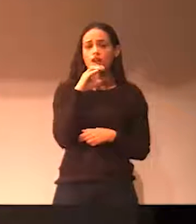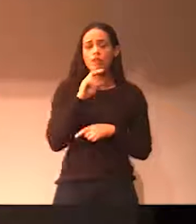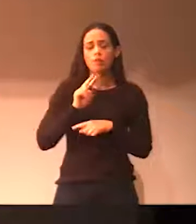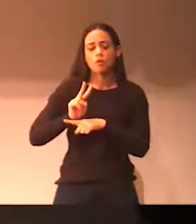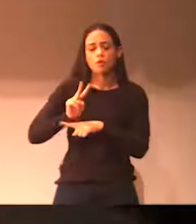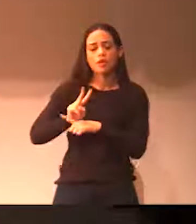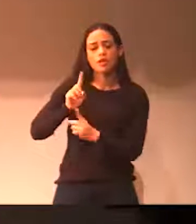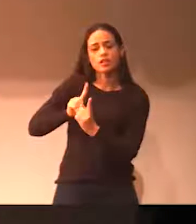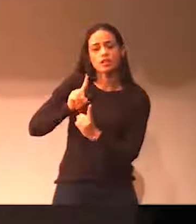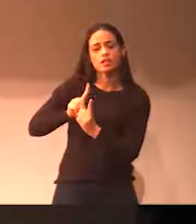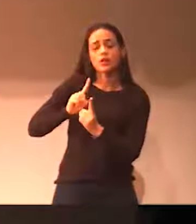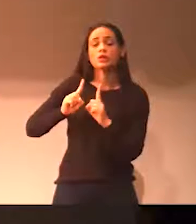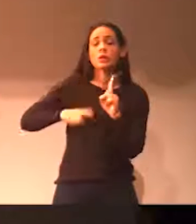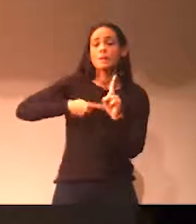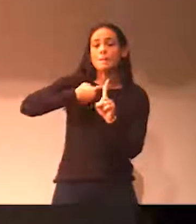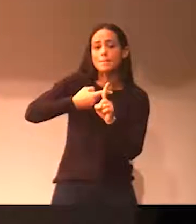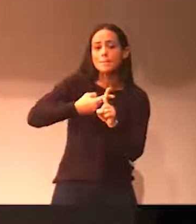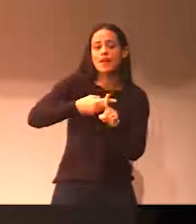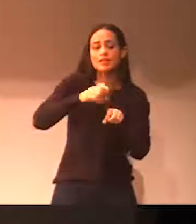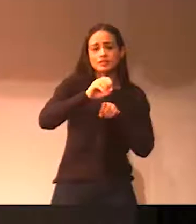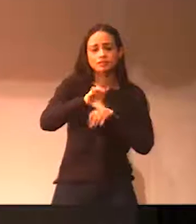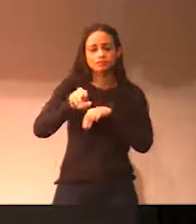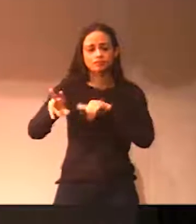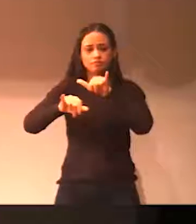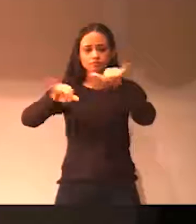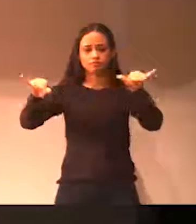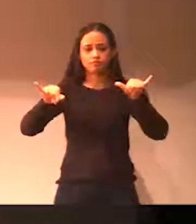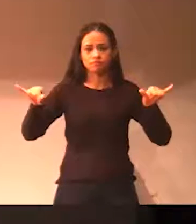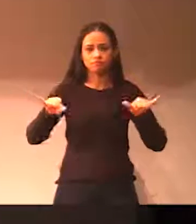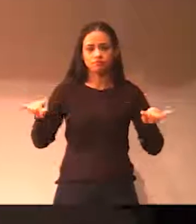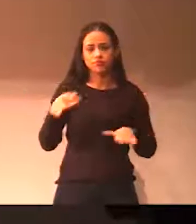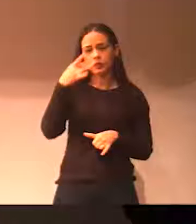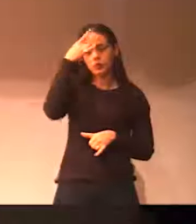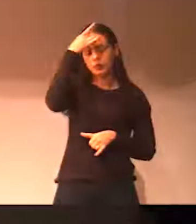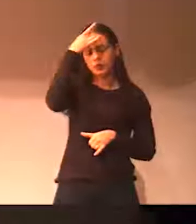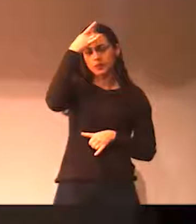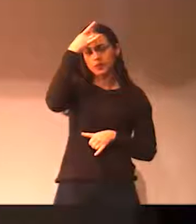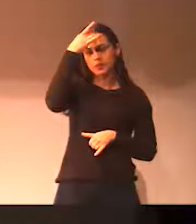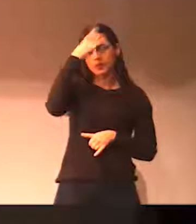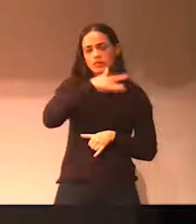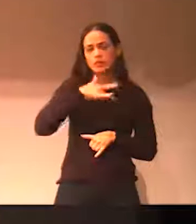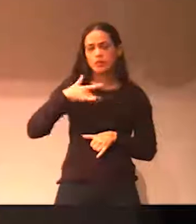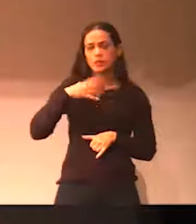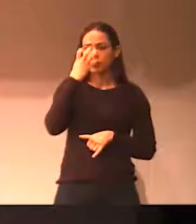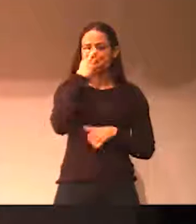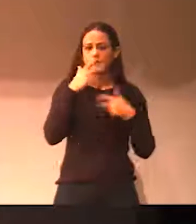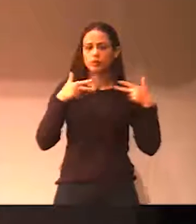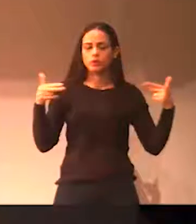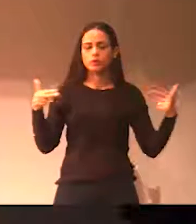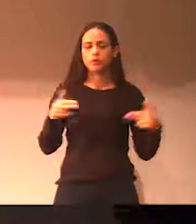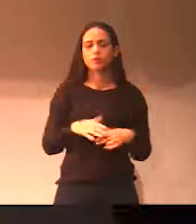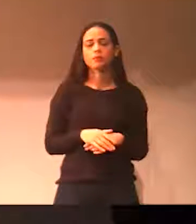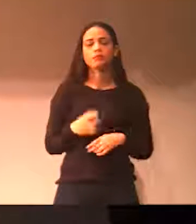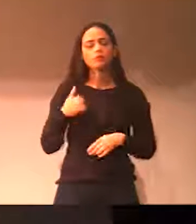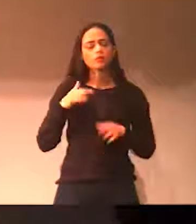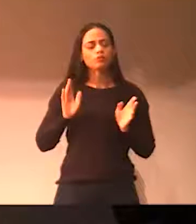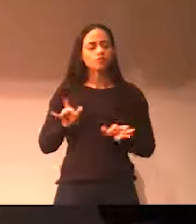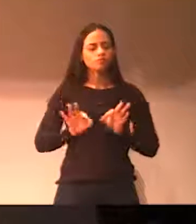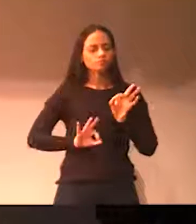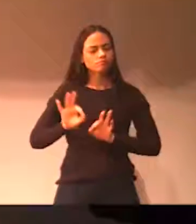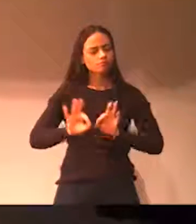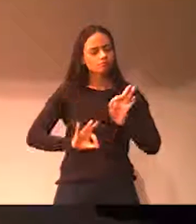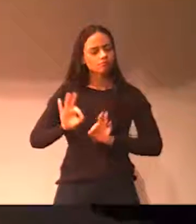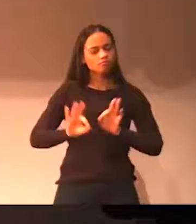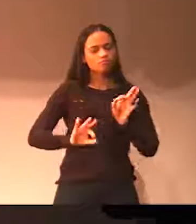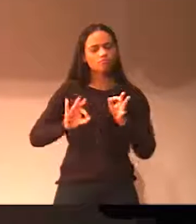animais. Então, acho que é um projeto que vai dar muito certo. O Estado também se interessou pelo projeto, eu estou formatando ele agora, chegando no valor. Assim que estiver